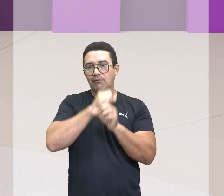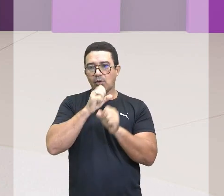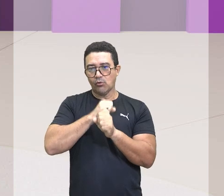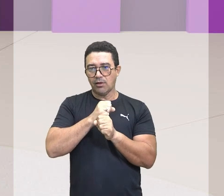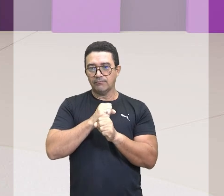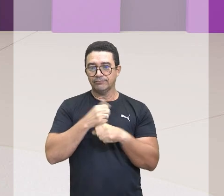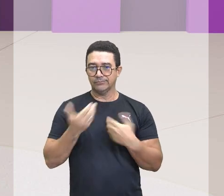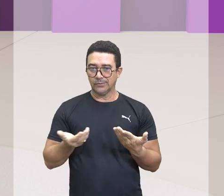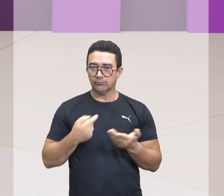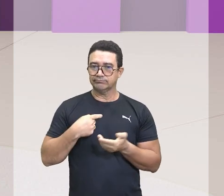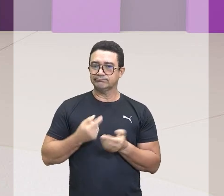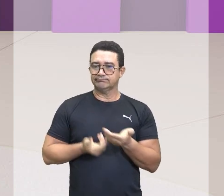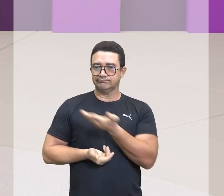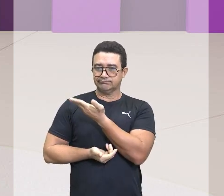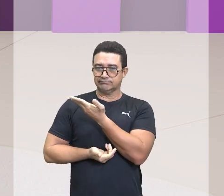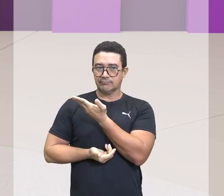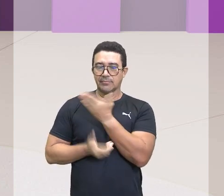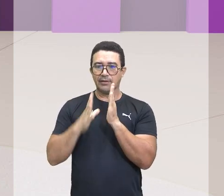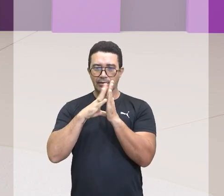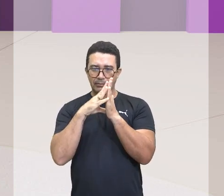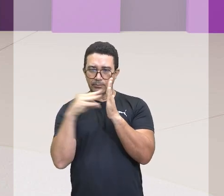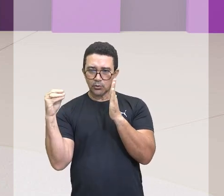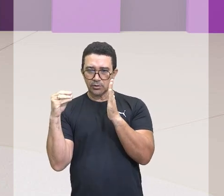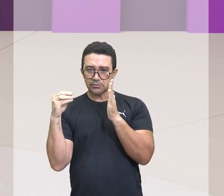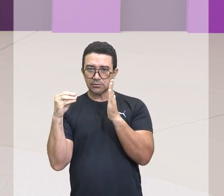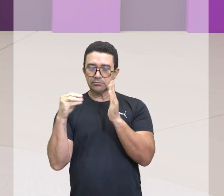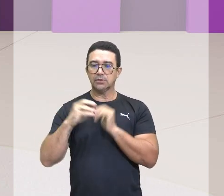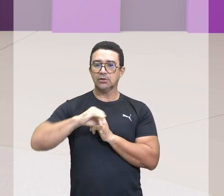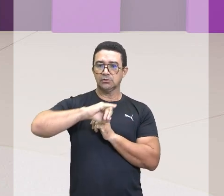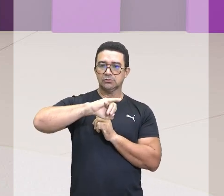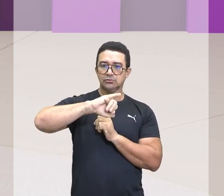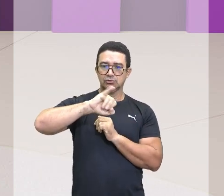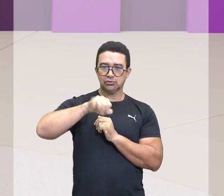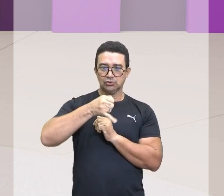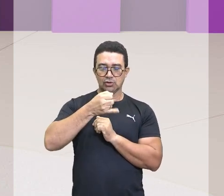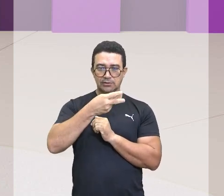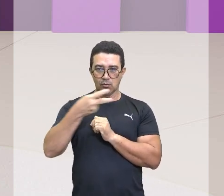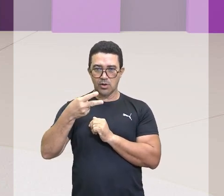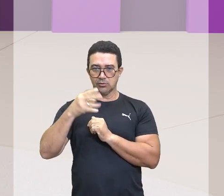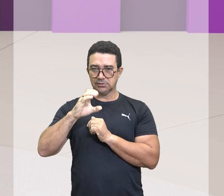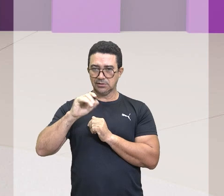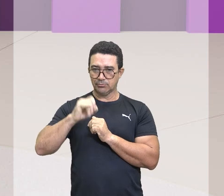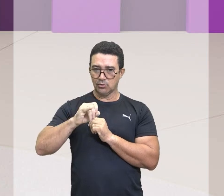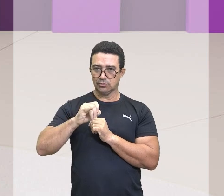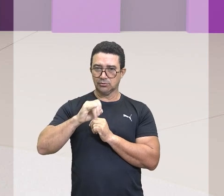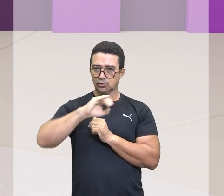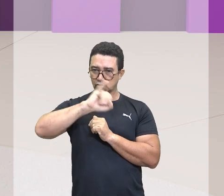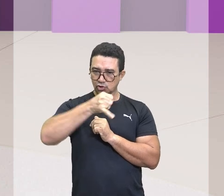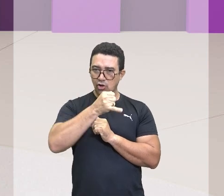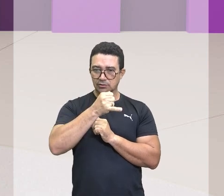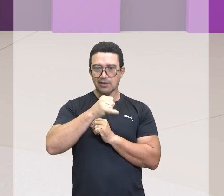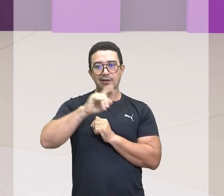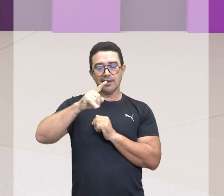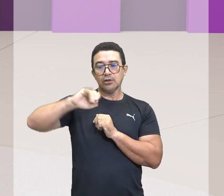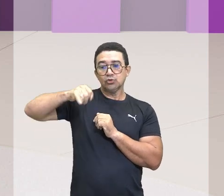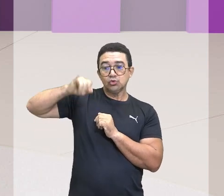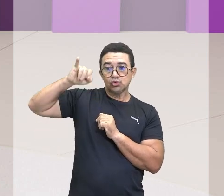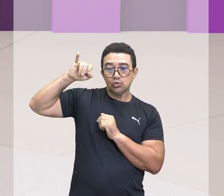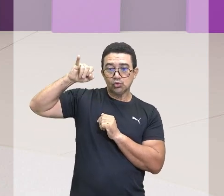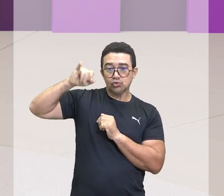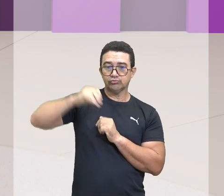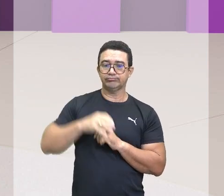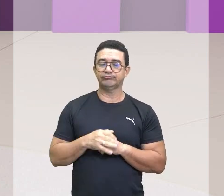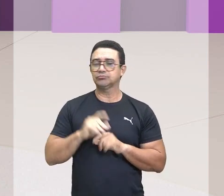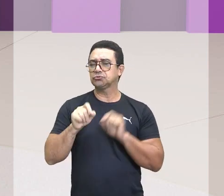temos aí uma expressão que você pode calcular o valor dos juros. Então, você representa J como juros e